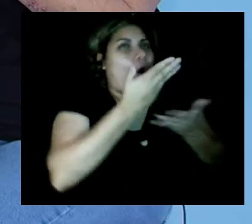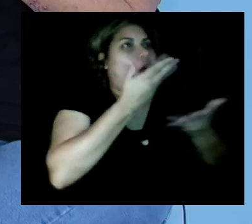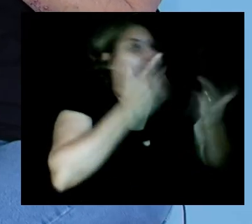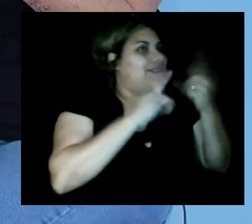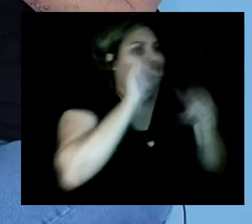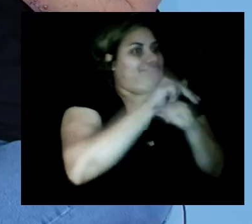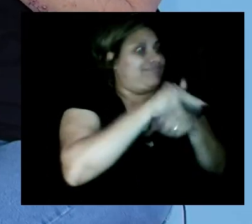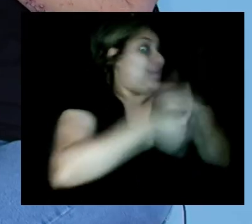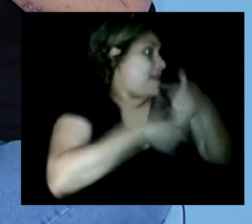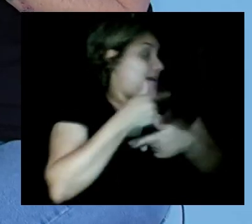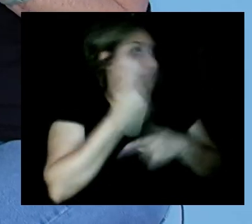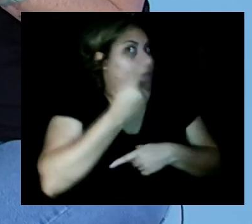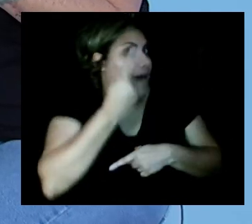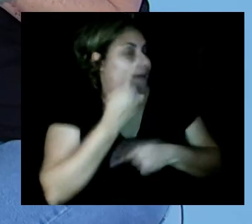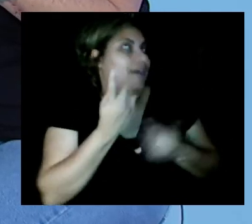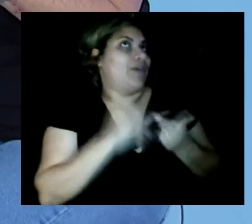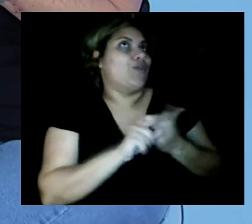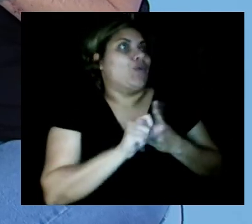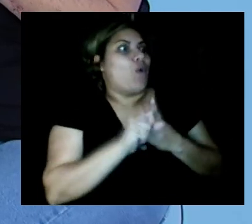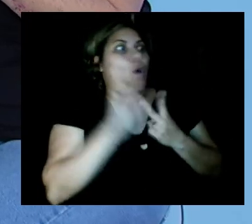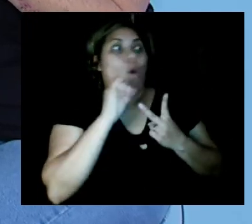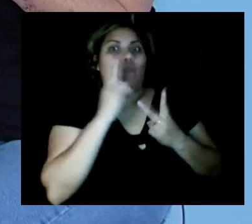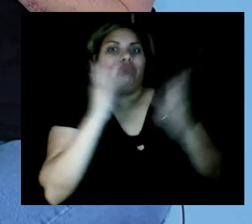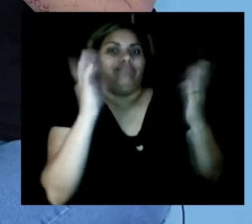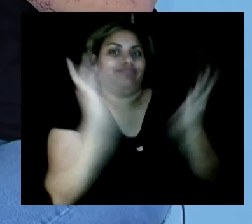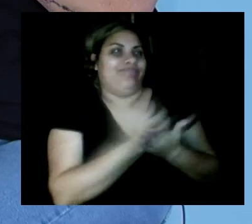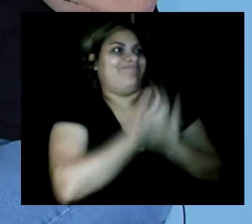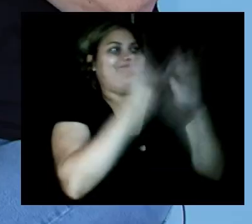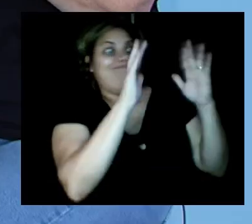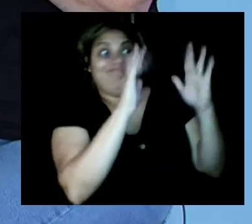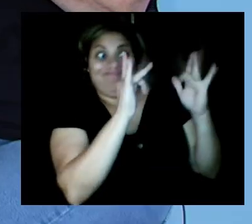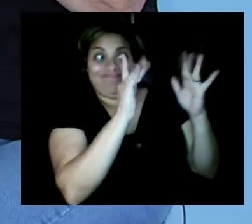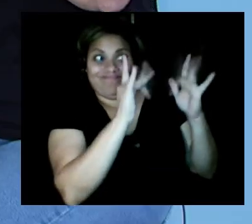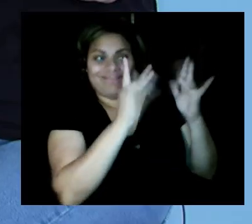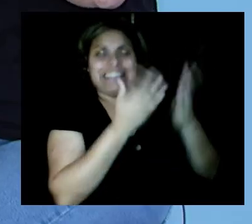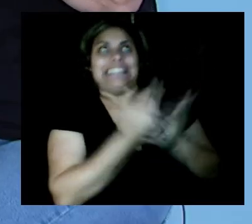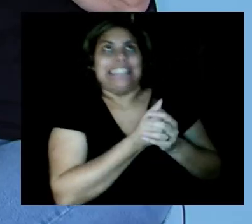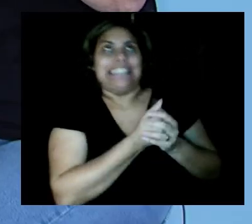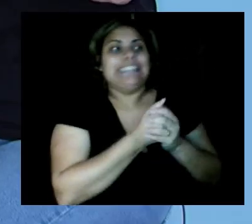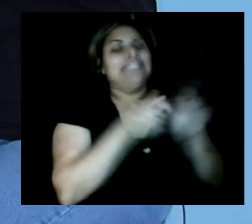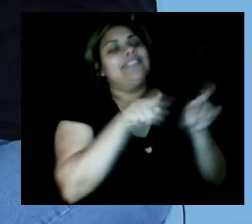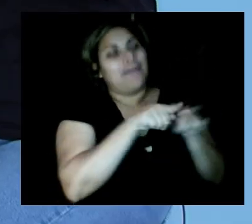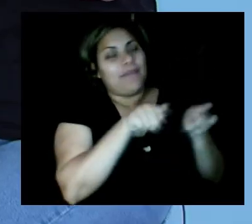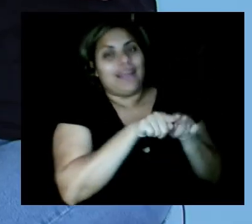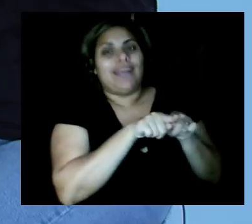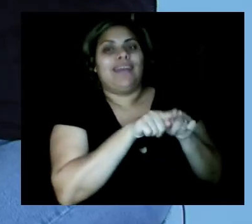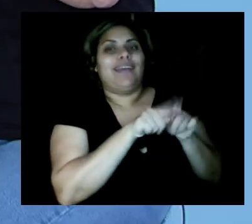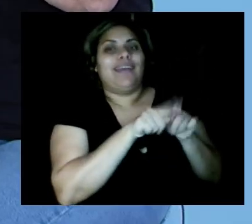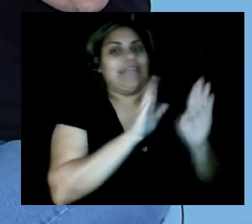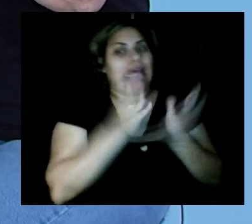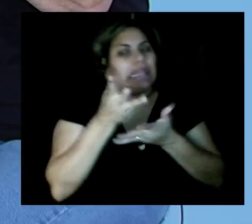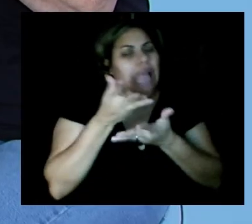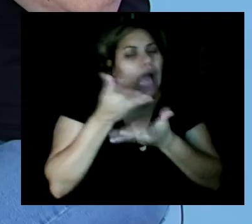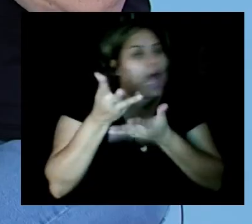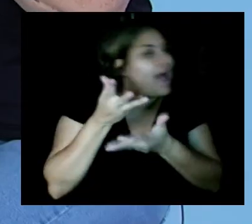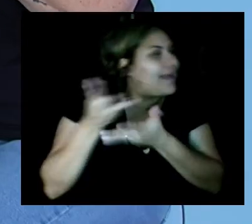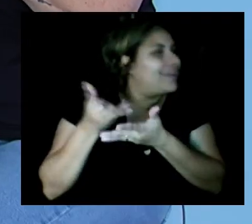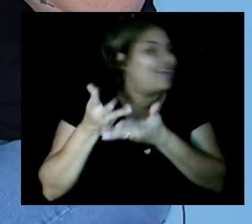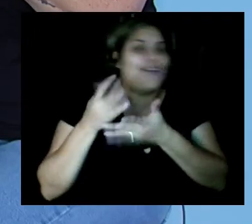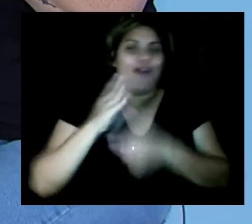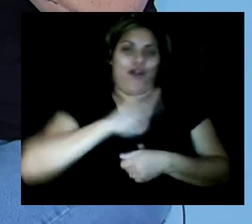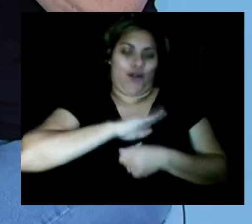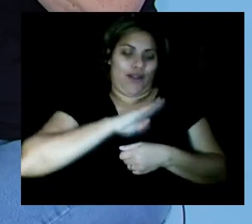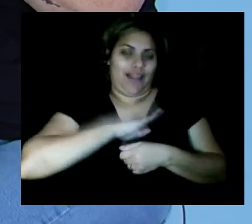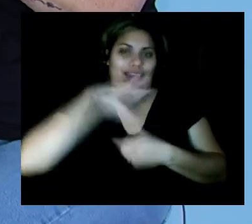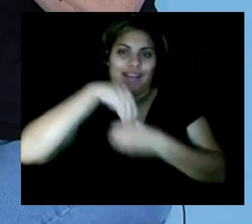hora de namorar, né? De interação ali com os colegas na